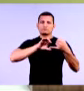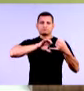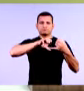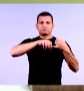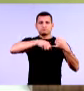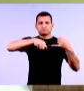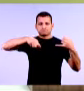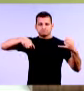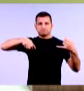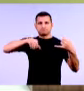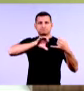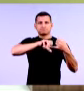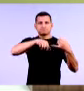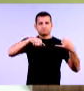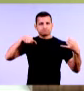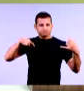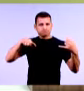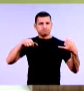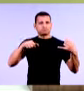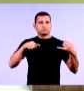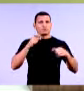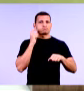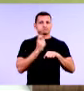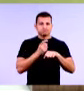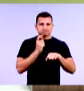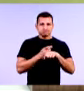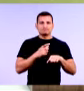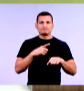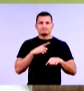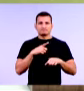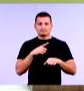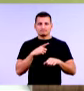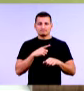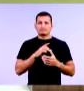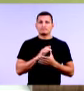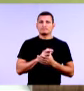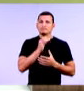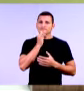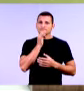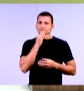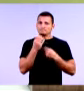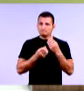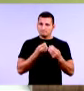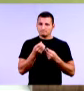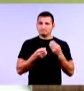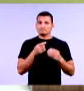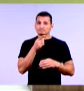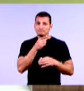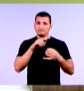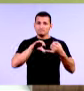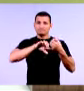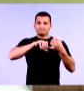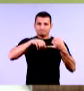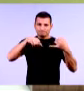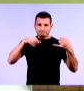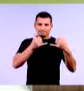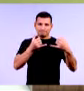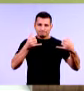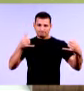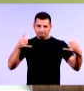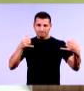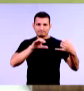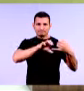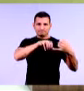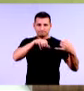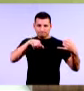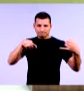que até admira a gente. Então, assim, para dar um exemplo de como essa blindagem é necessária, essa proteção desses cabos